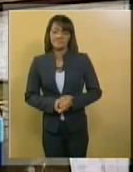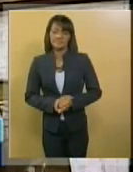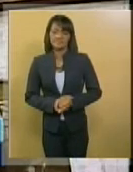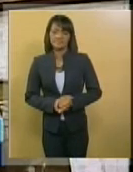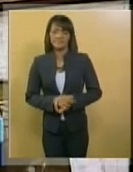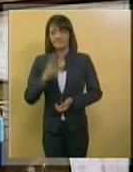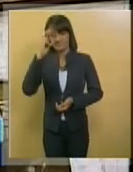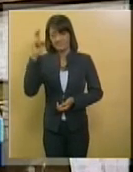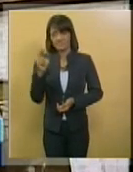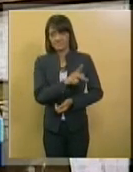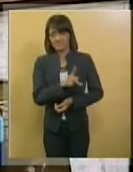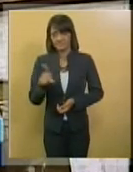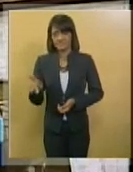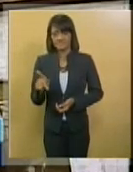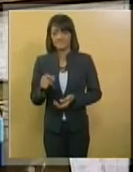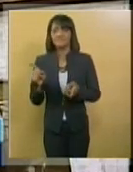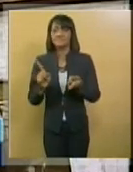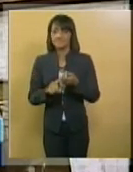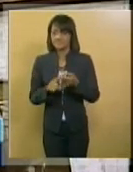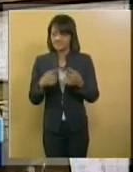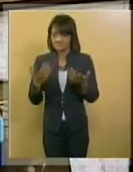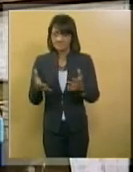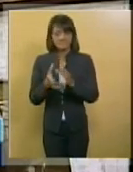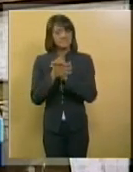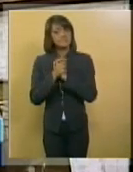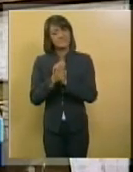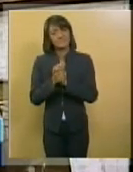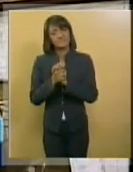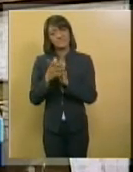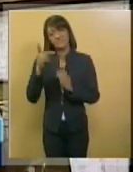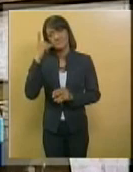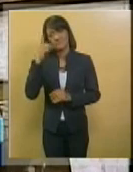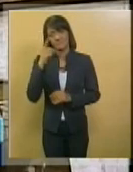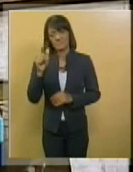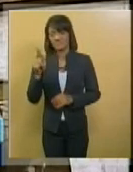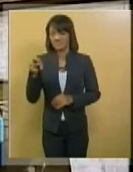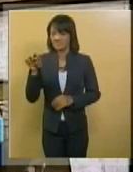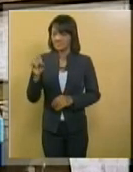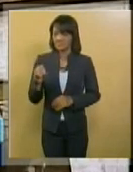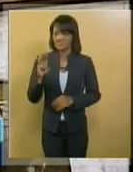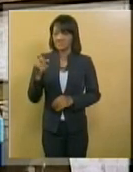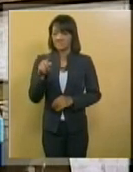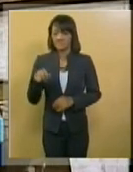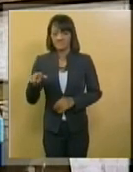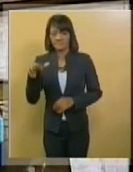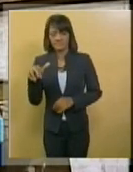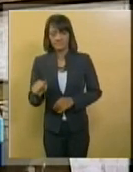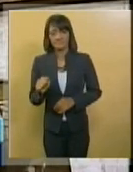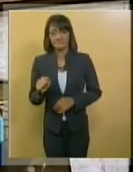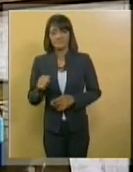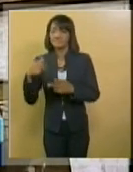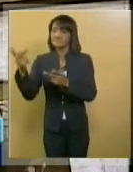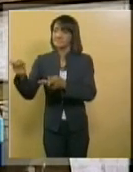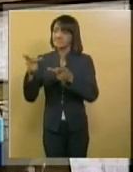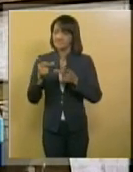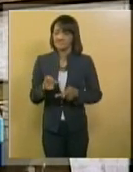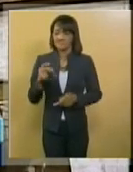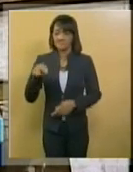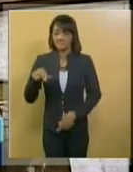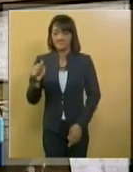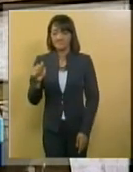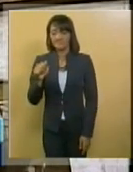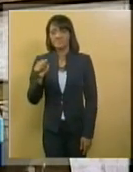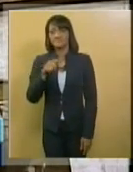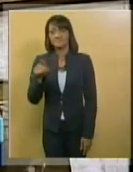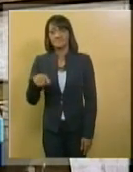Senhor presidente, inicialmente também para parabenizar o deputado Augusto Bezerra por convidar Nazaré para vir até